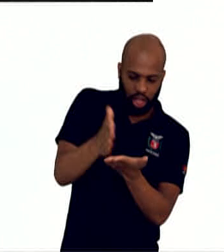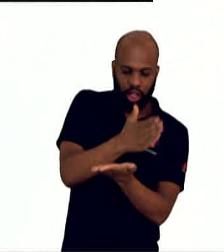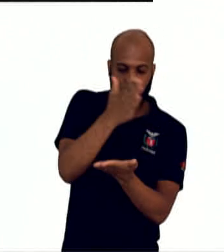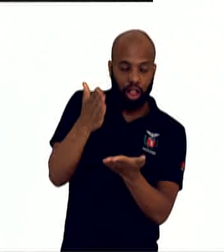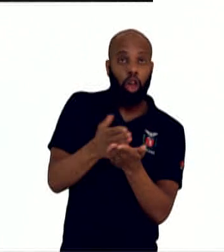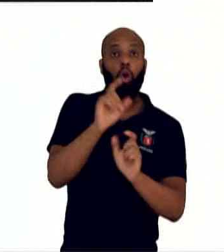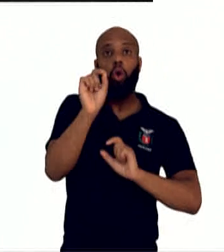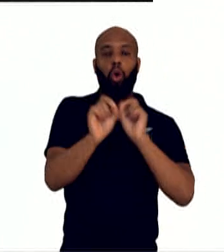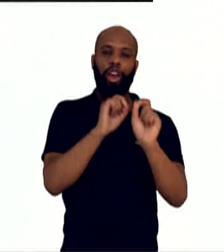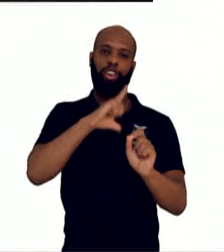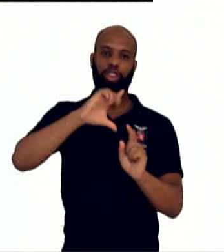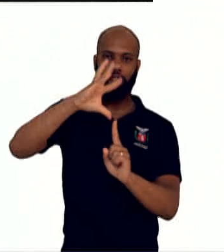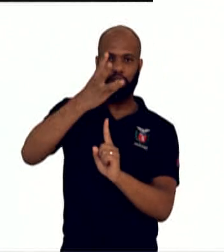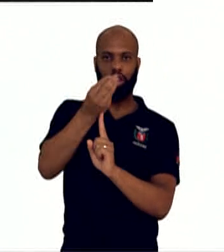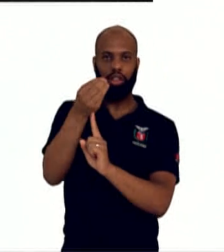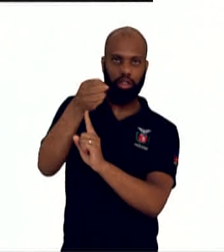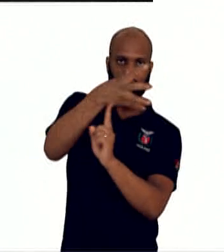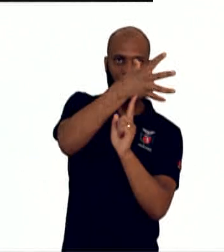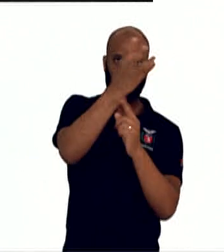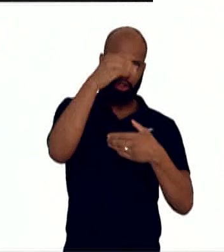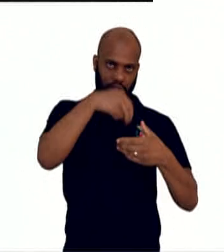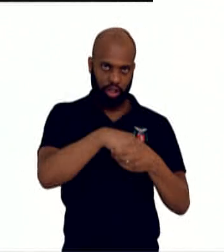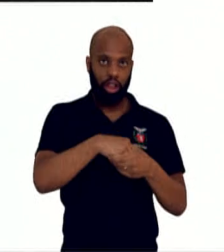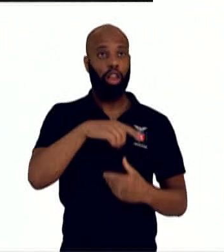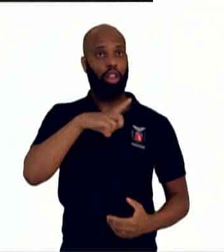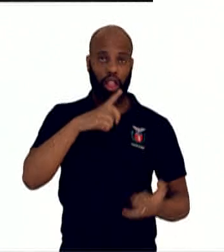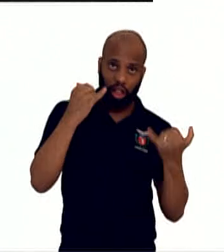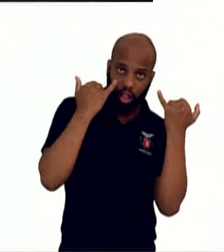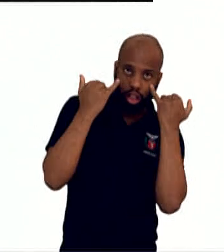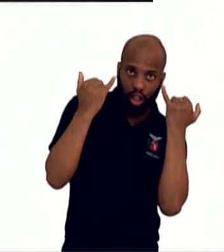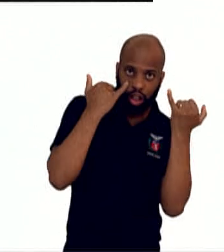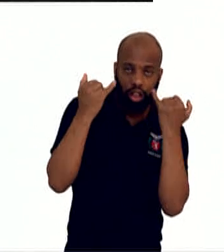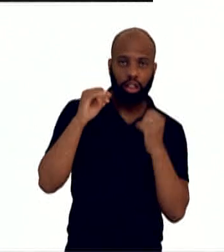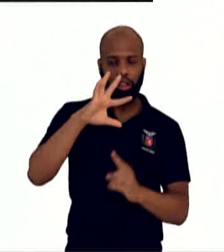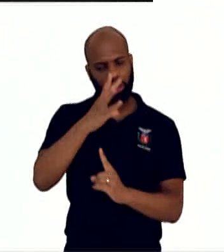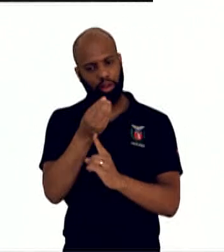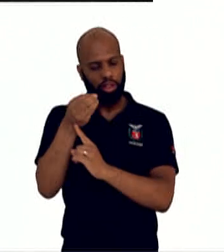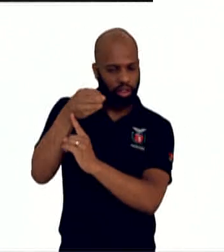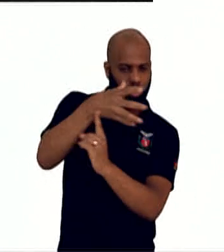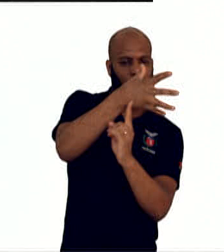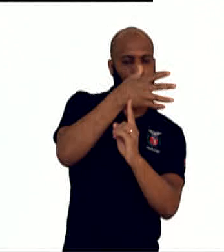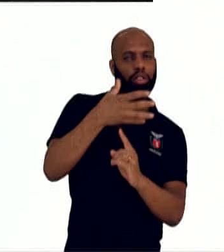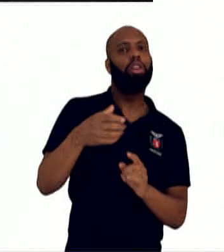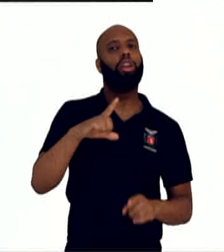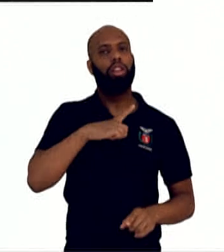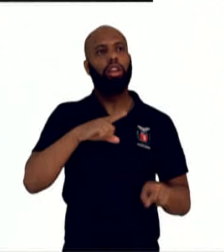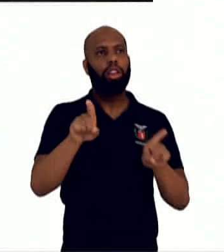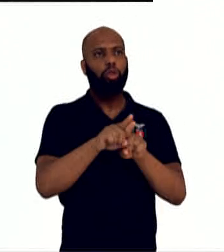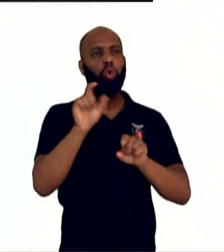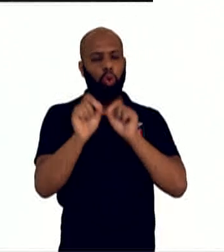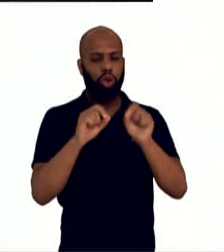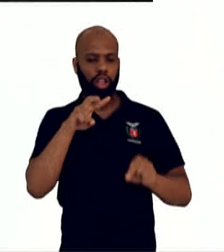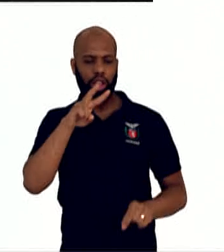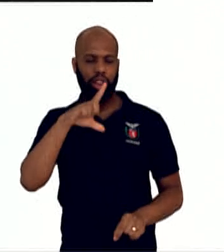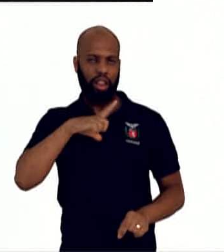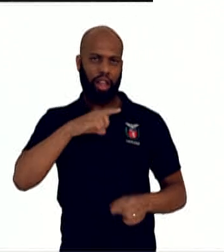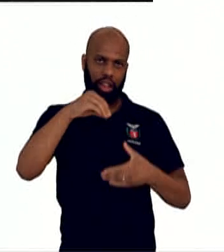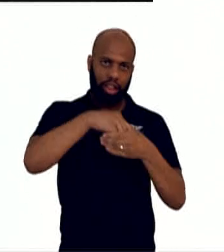Moderna, certo? Tem as informações aqui, né? Semana de Arte Moderna, catálogo da exposição, São